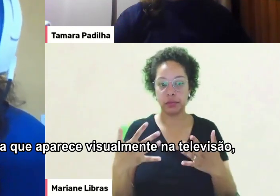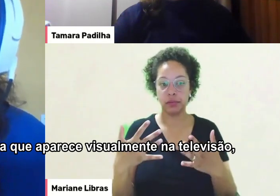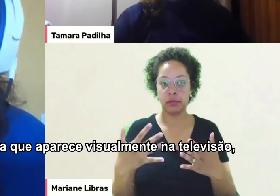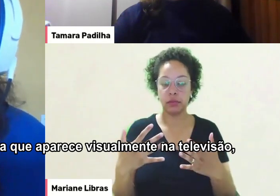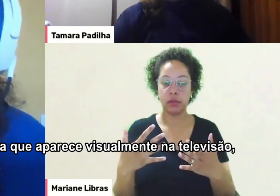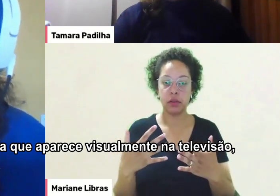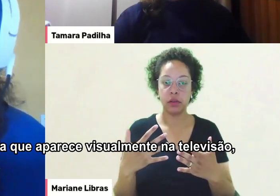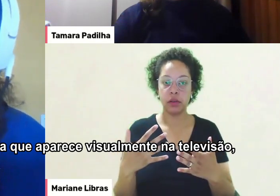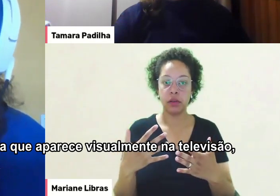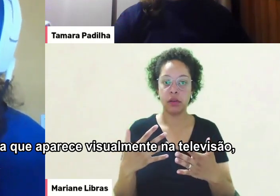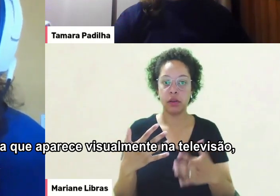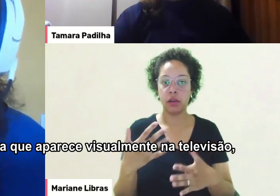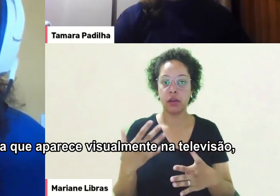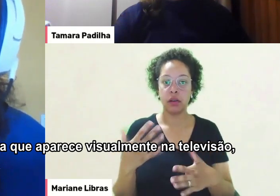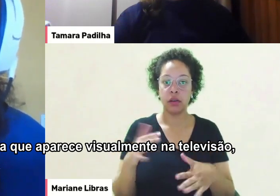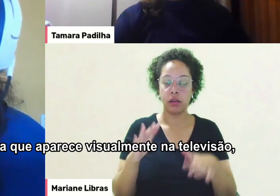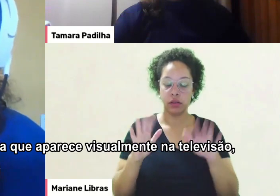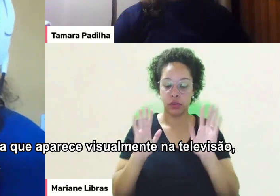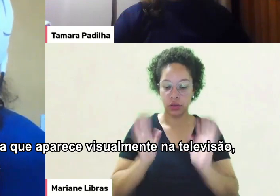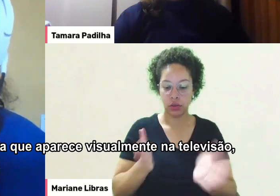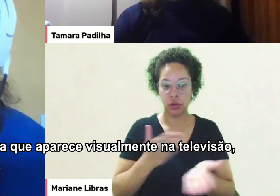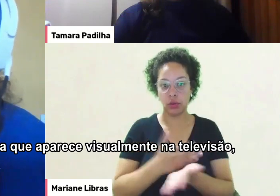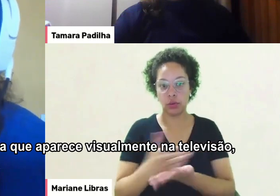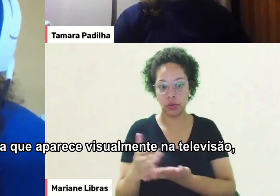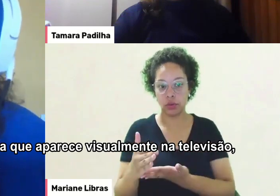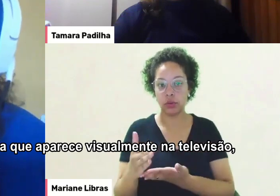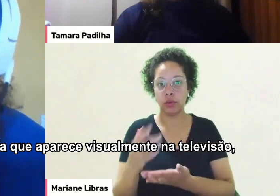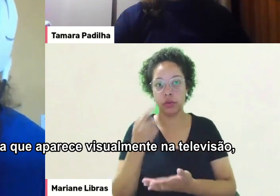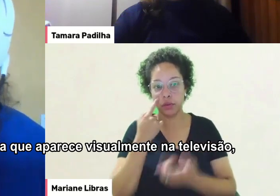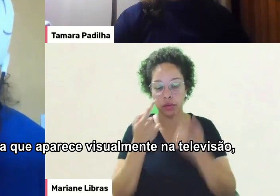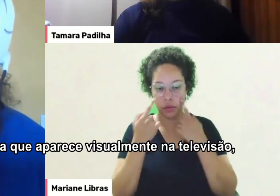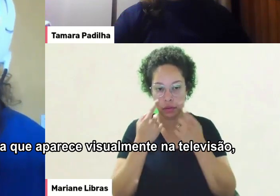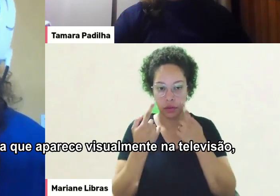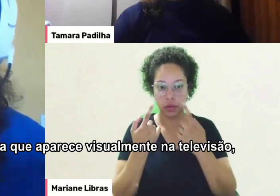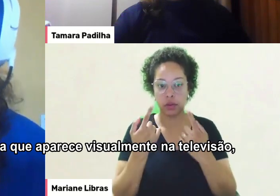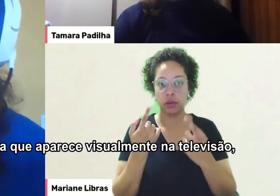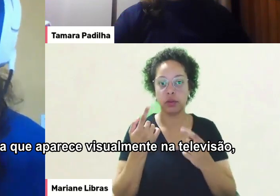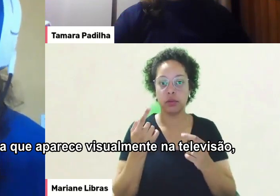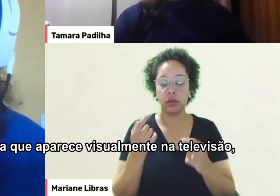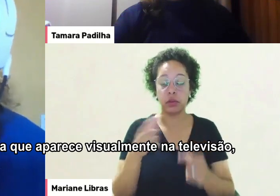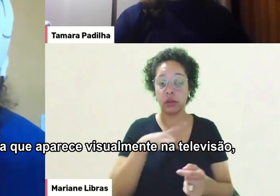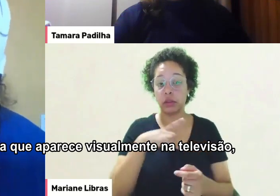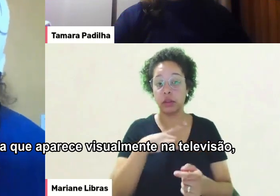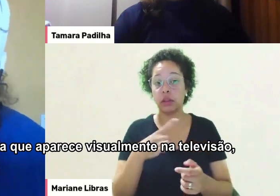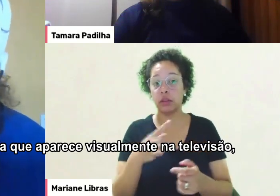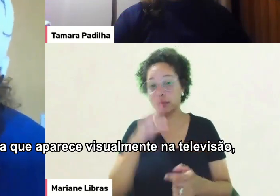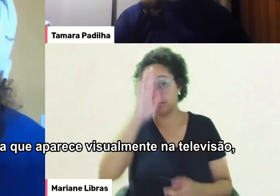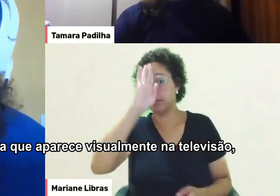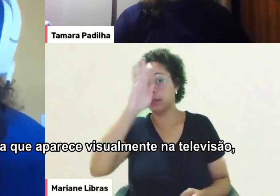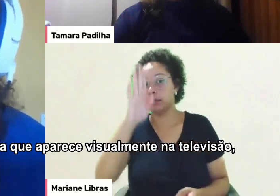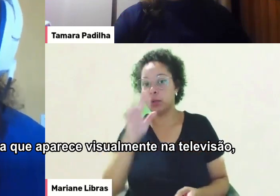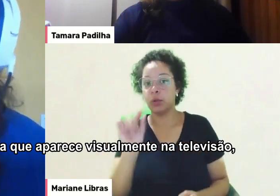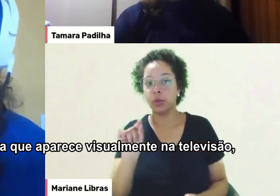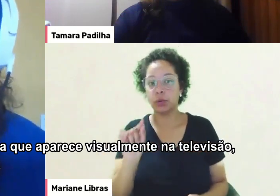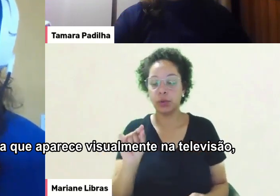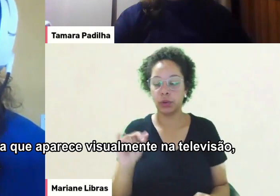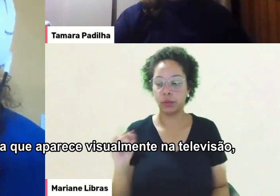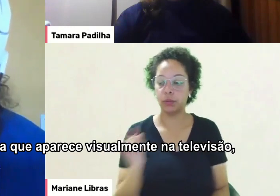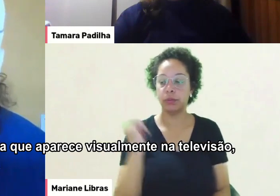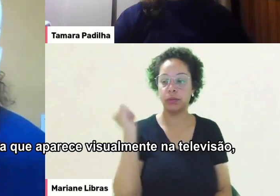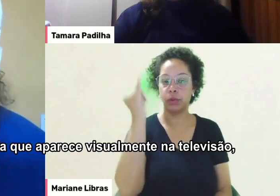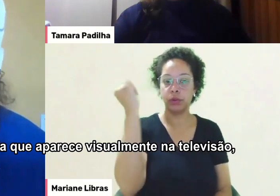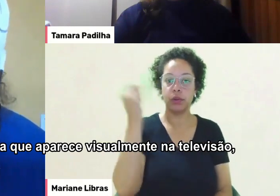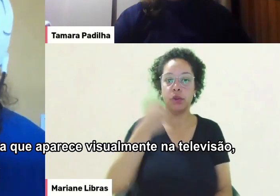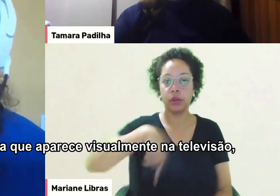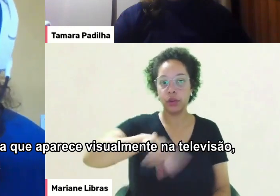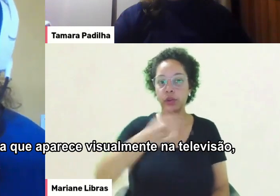questões de audiodescrição, mas já iniciando vendo lá na prática, quero trazer um ponto importante para vocês. Quando nós falamos sobre traduzir,